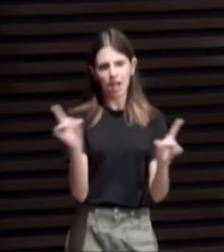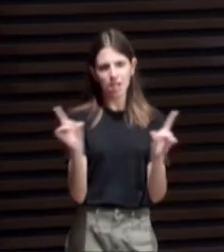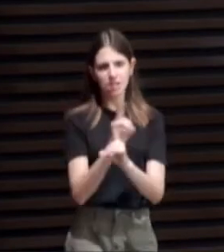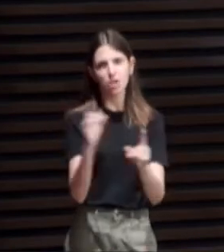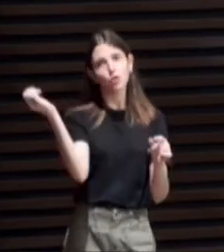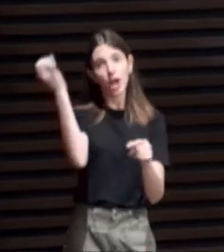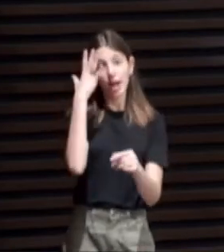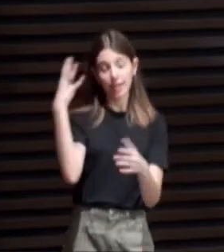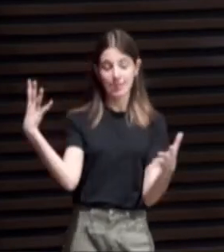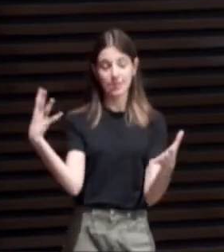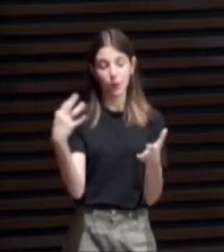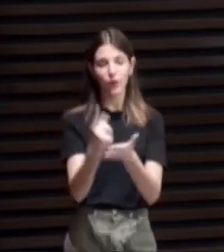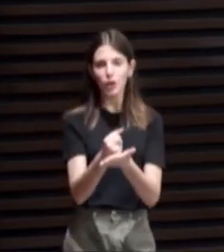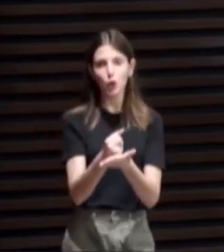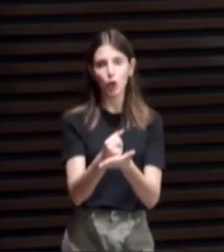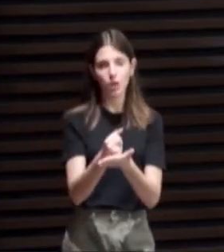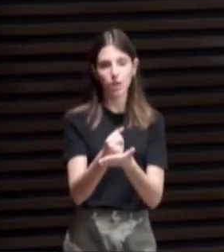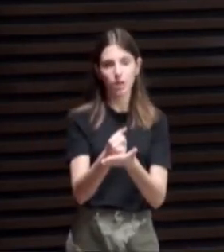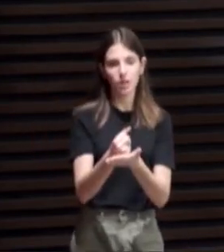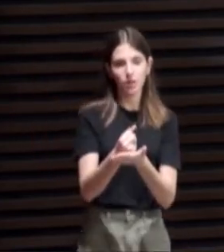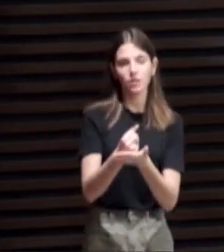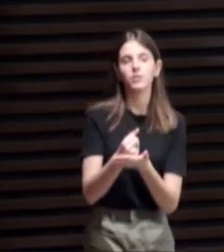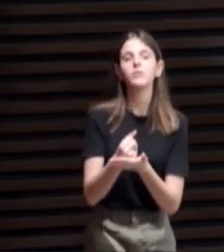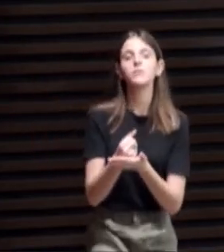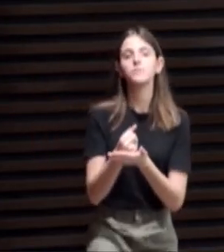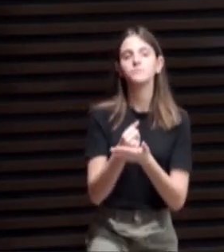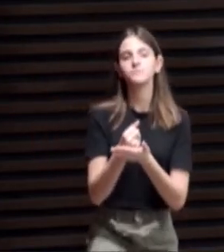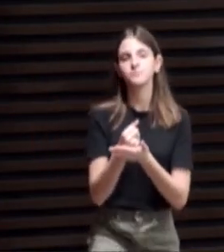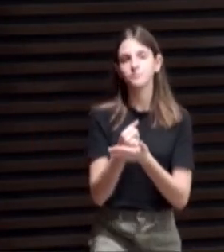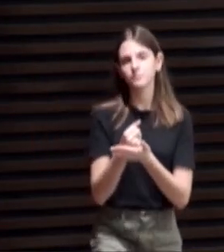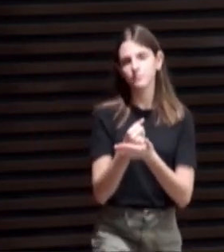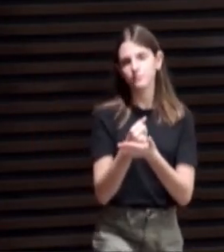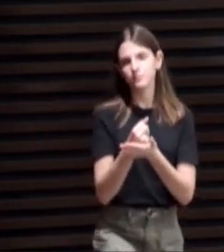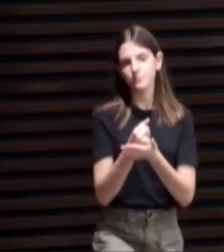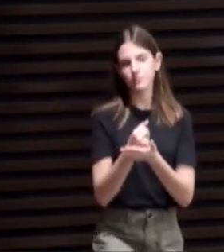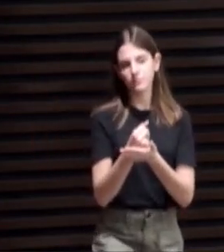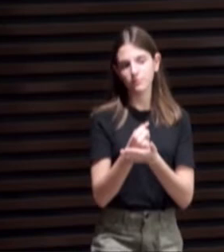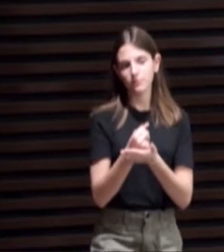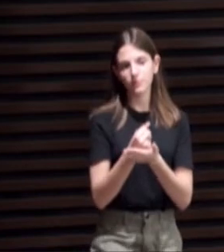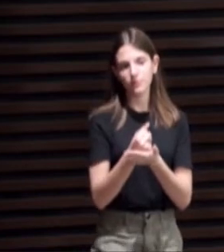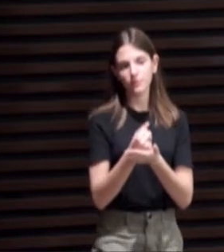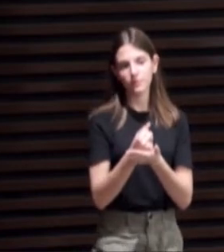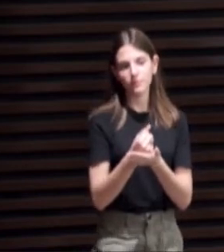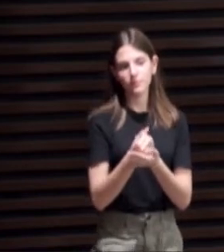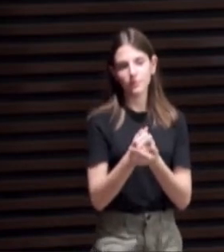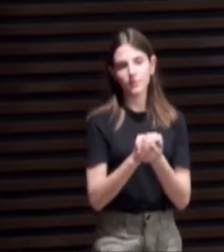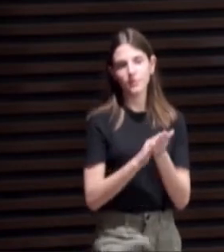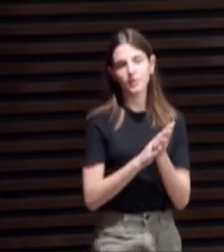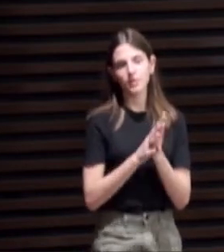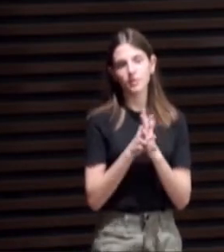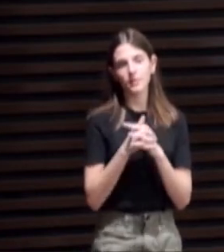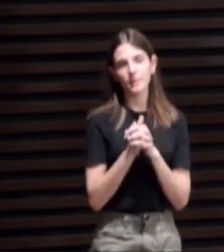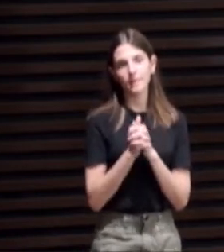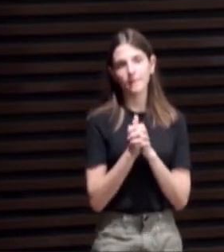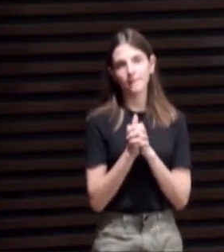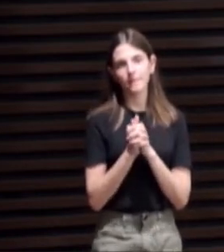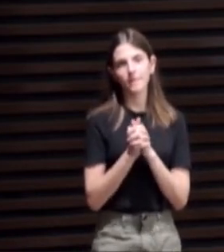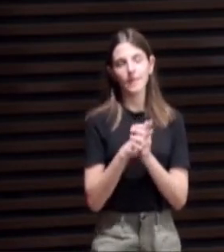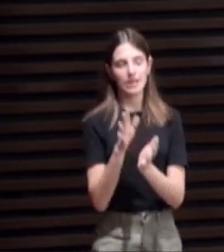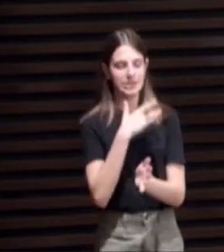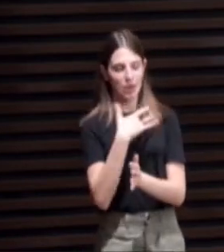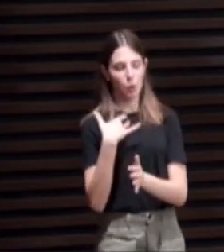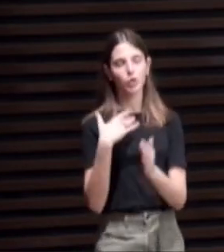salvadora, ela implica não só uma questão para a saúde da igreja, ela implica